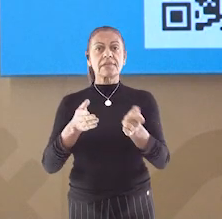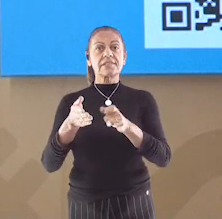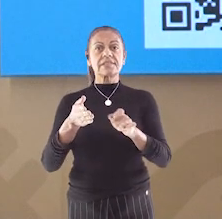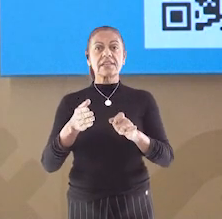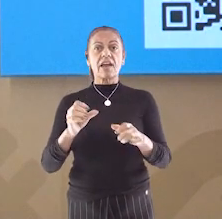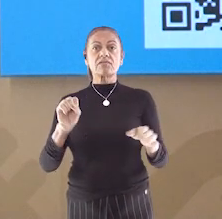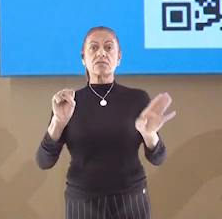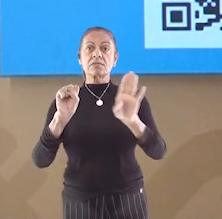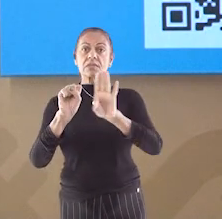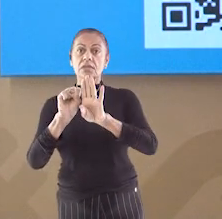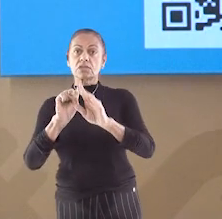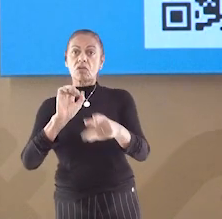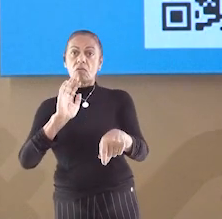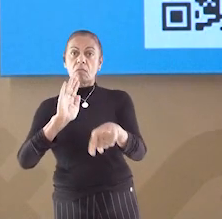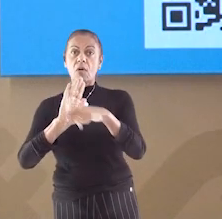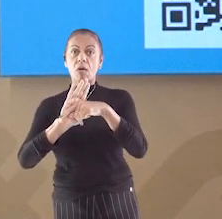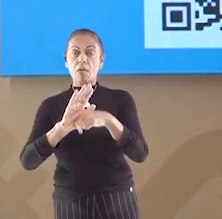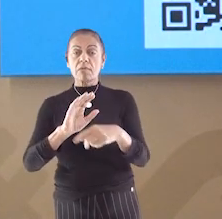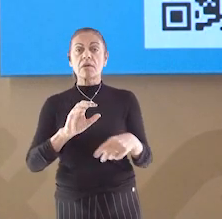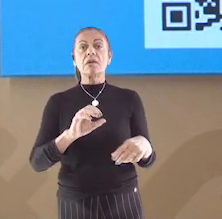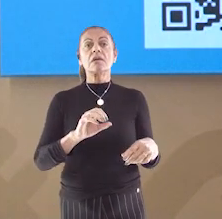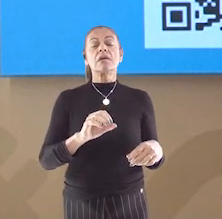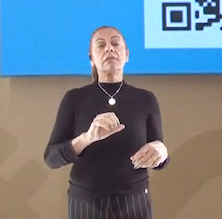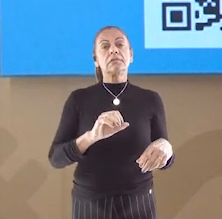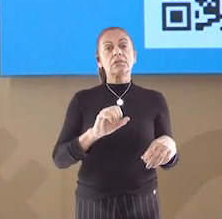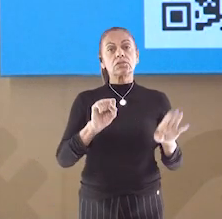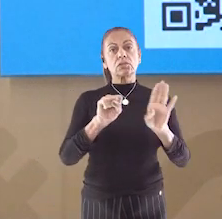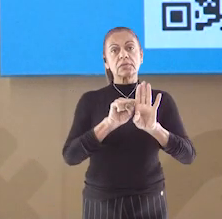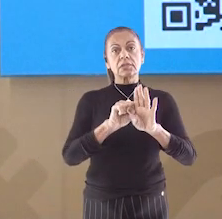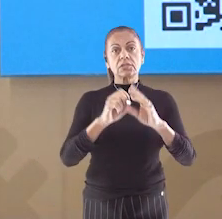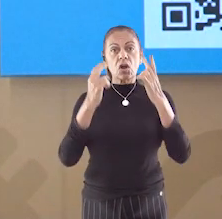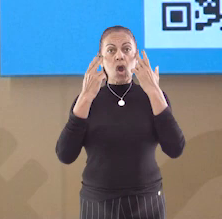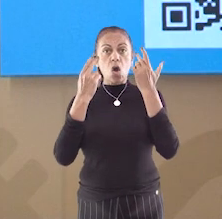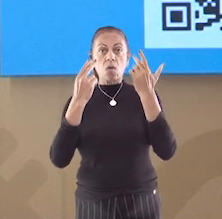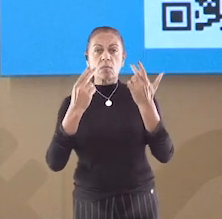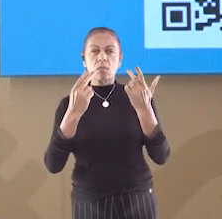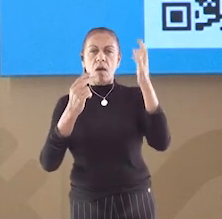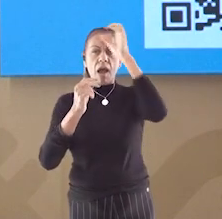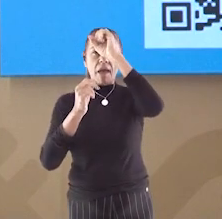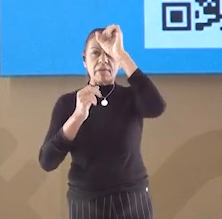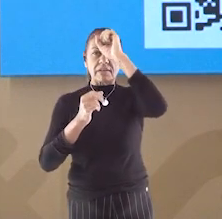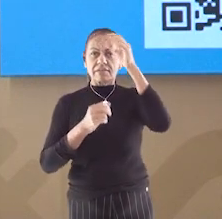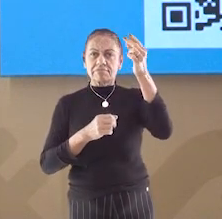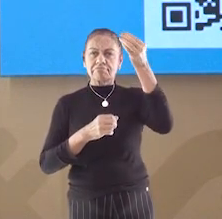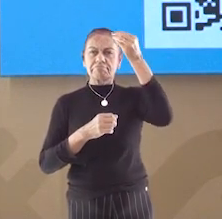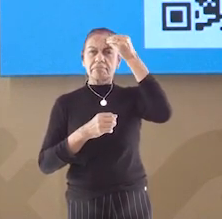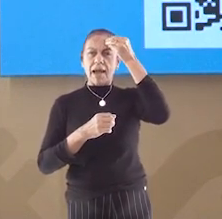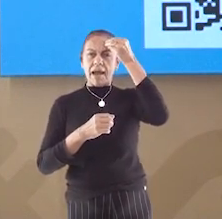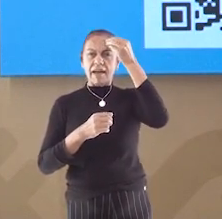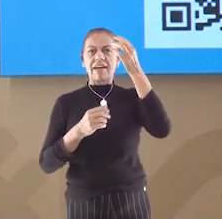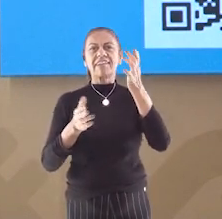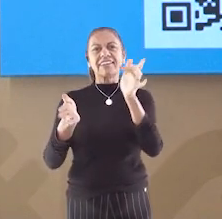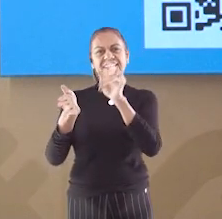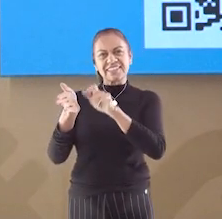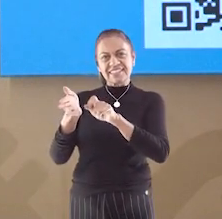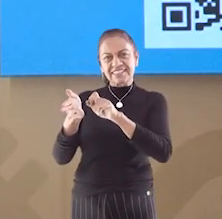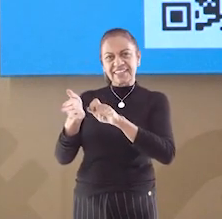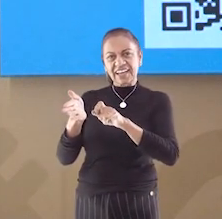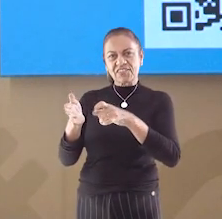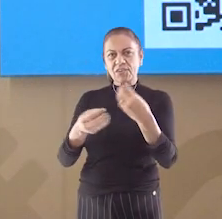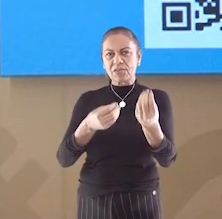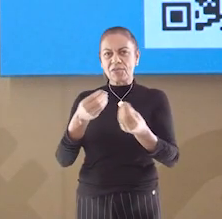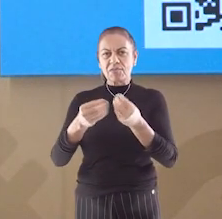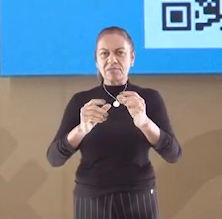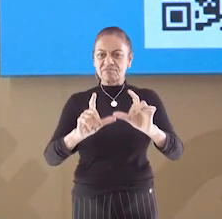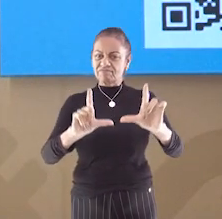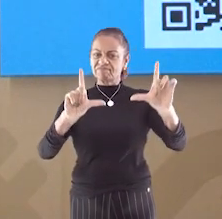sobre substantivos próprios e comuns e depois tirem uma foto e enviem para esse QR Code aqui, Esse